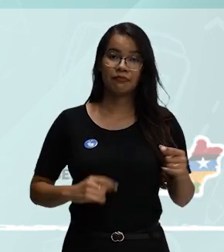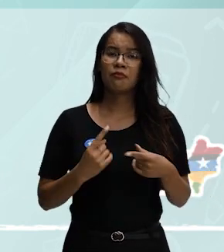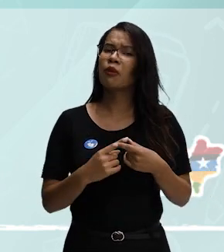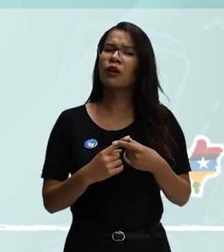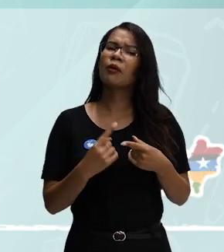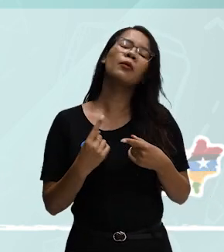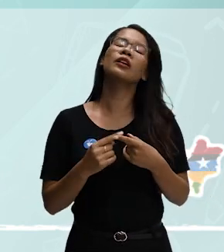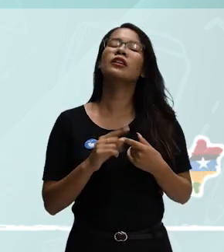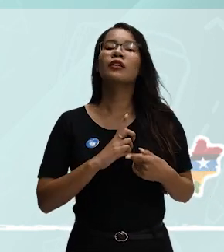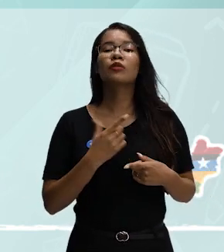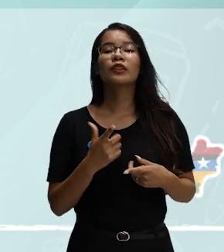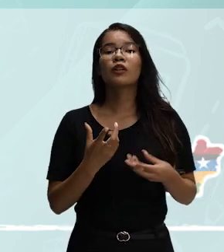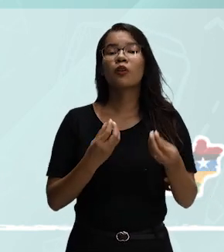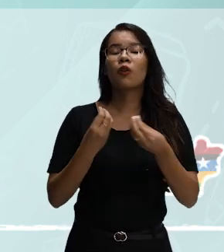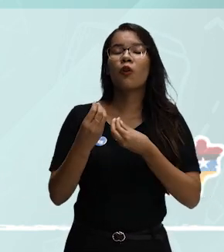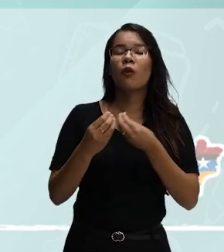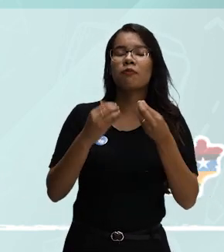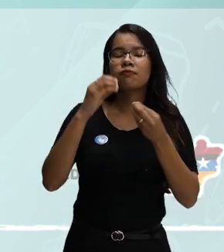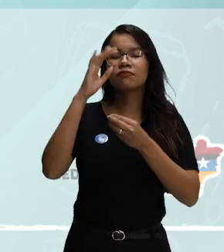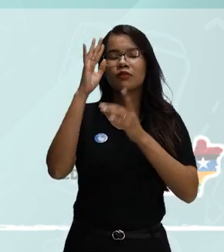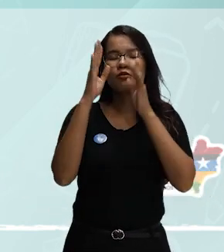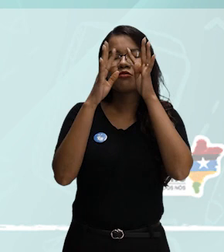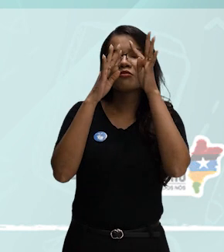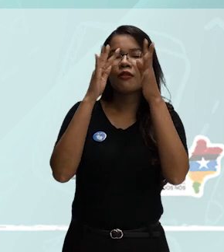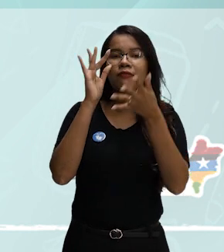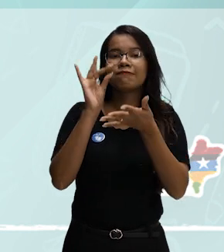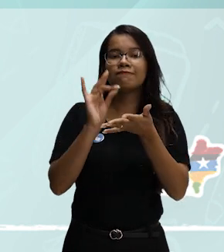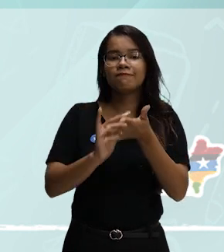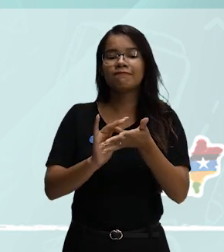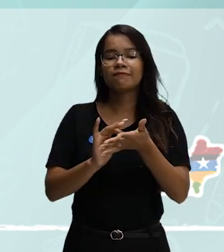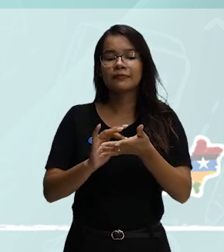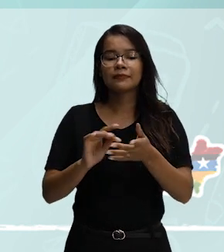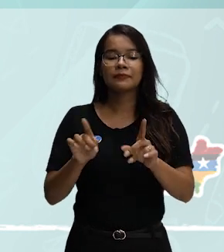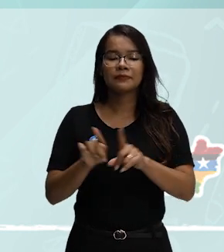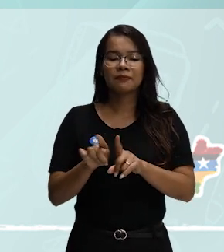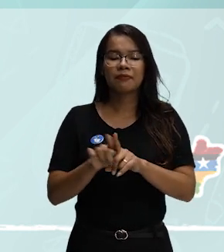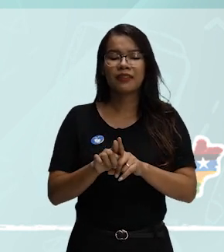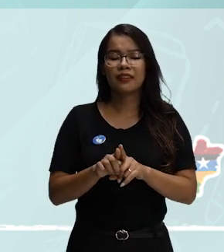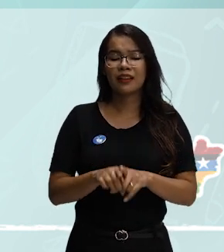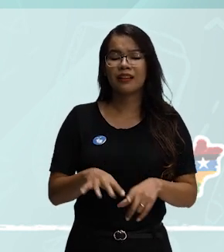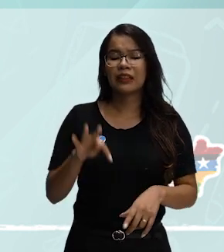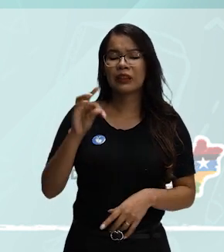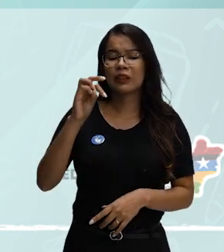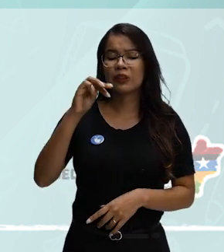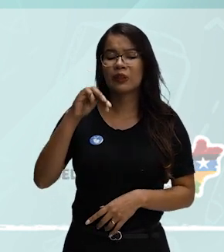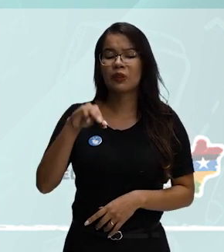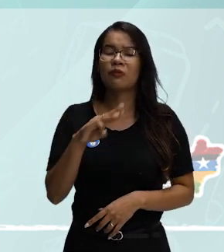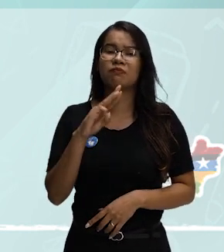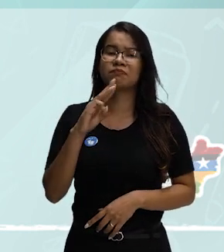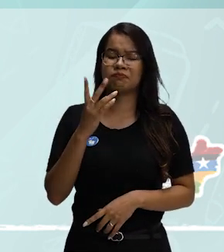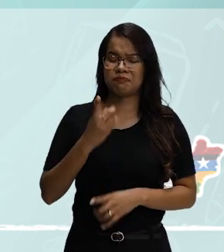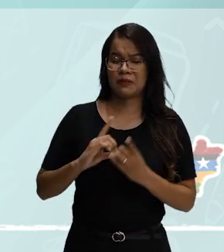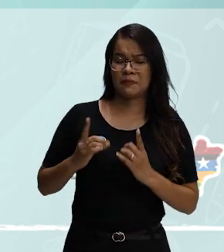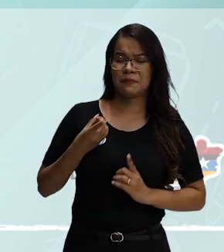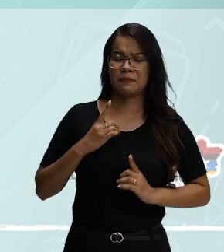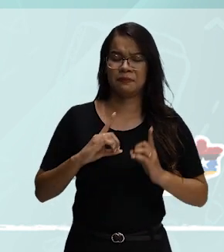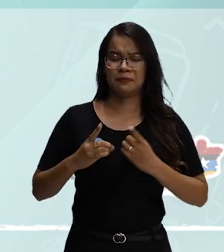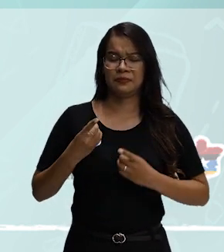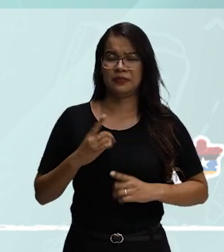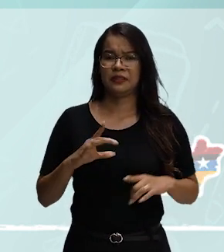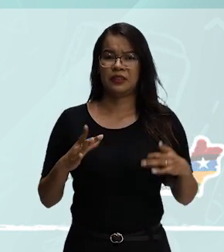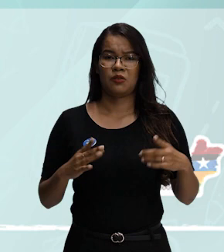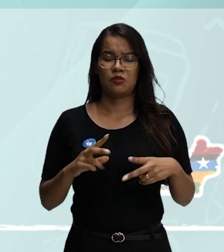o seu sonho, seu desejo amoroso. Forte tom depressivo é chamado de mal do século. Então, segunda geração, mal